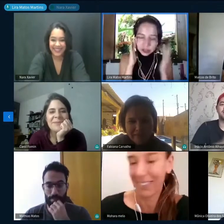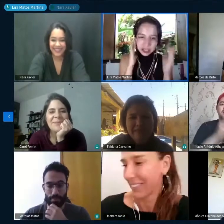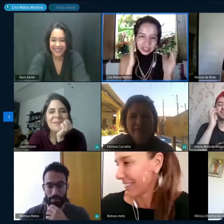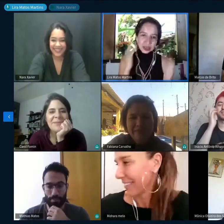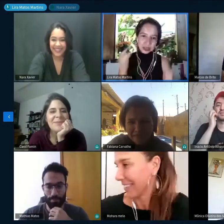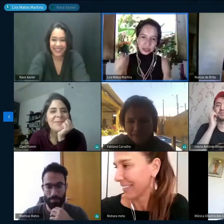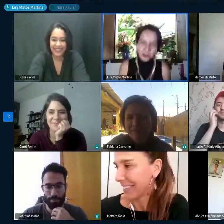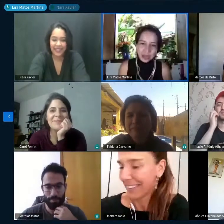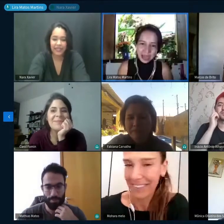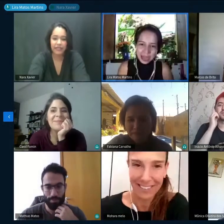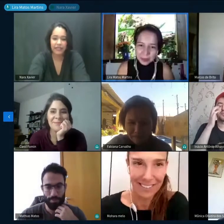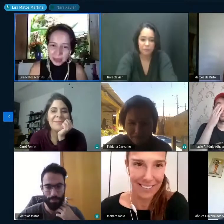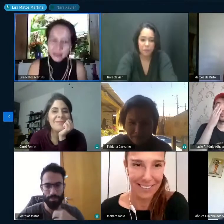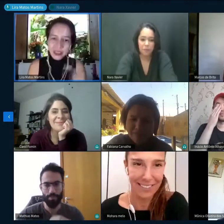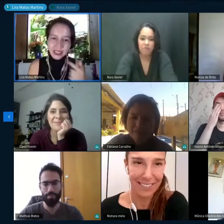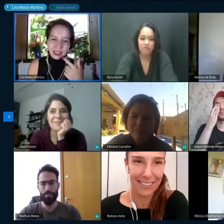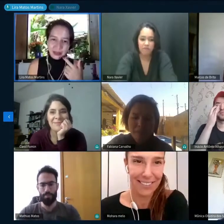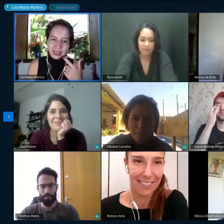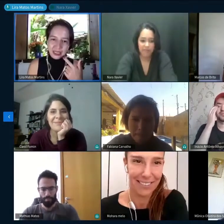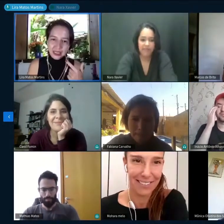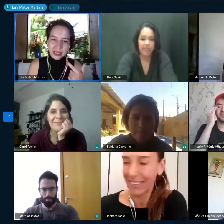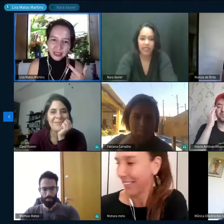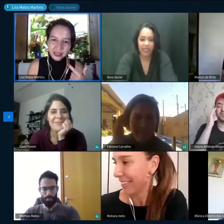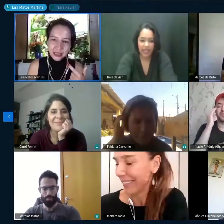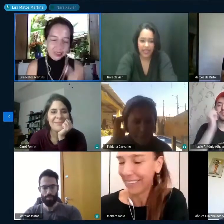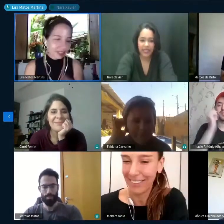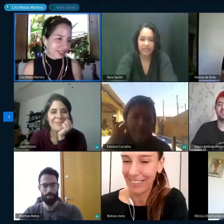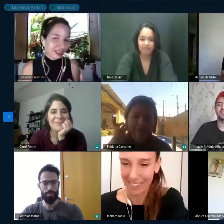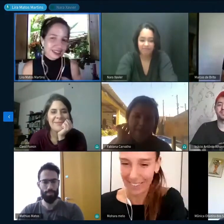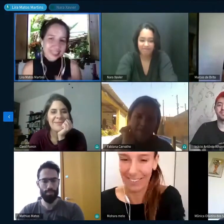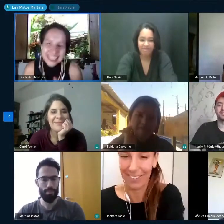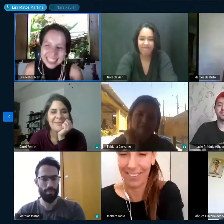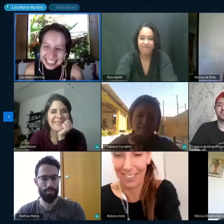muito difícil de segurar. Aqui, os dentes estão batendo até agora.